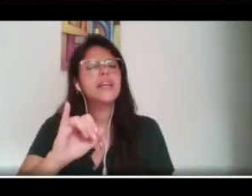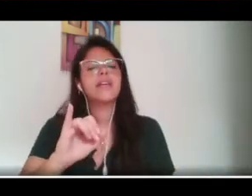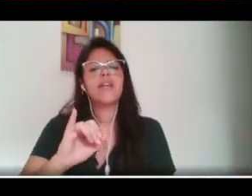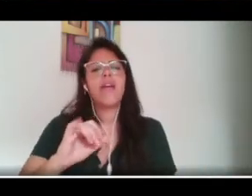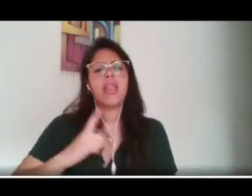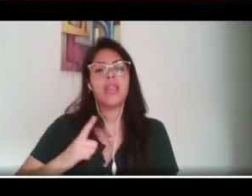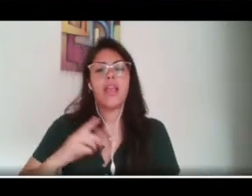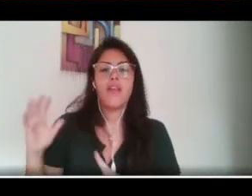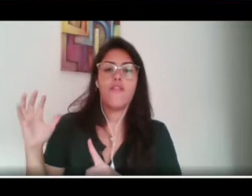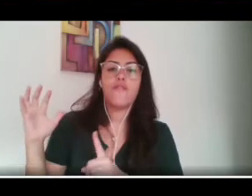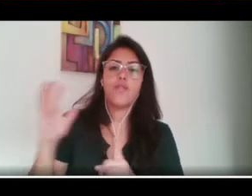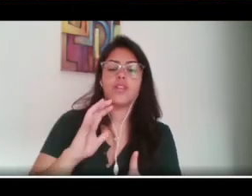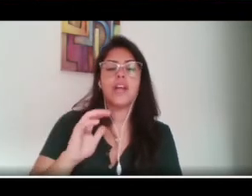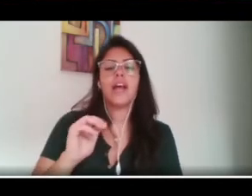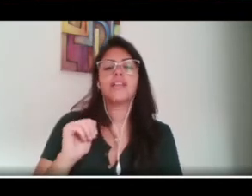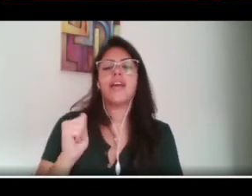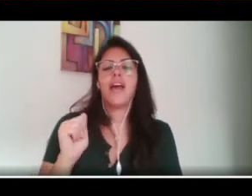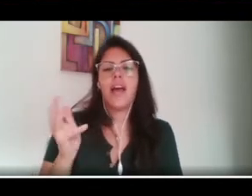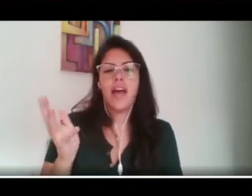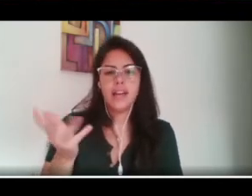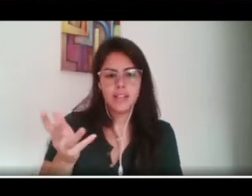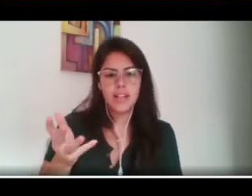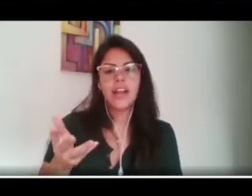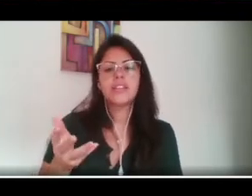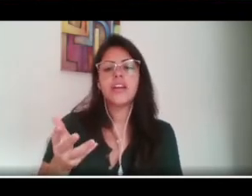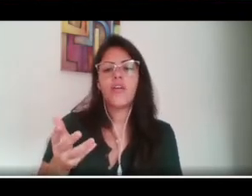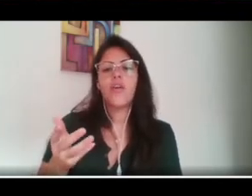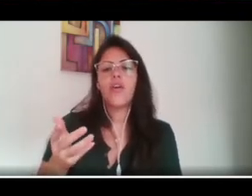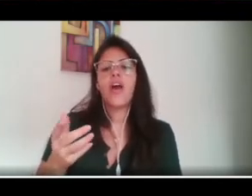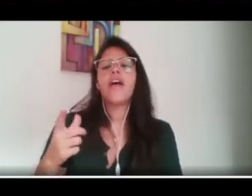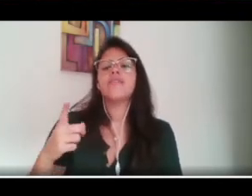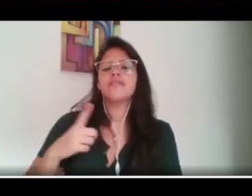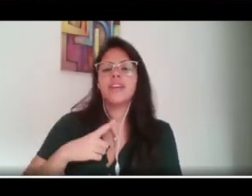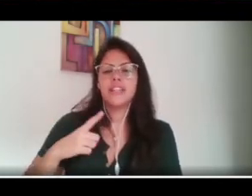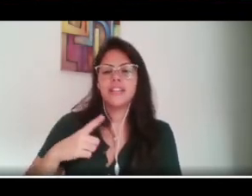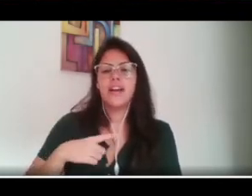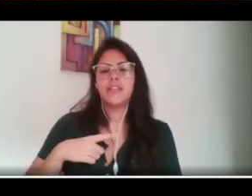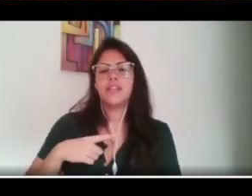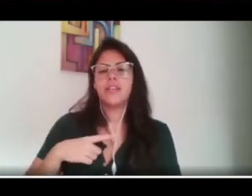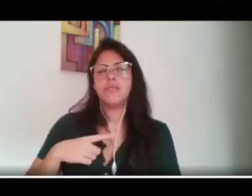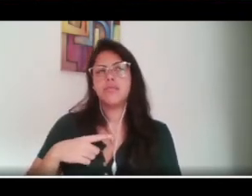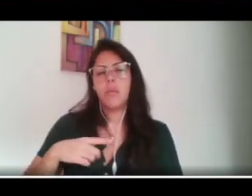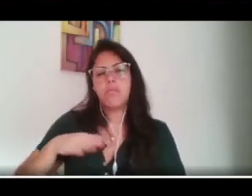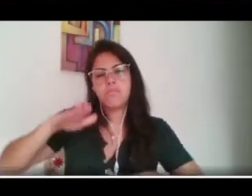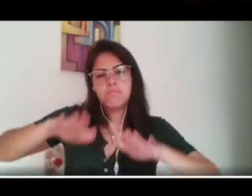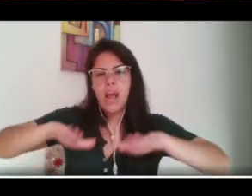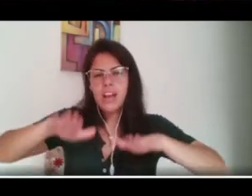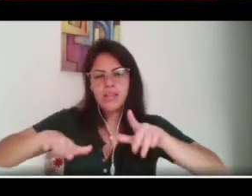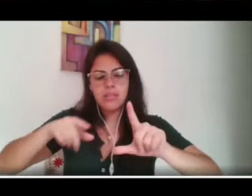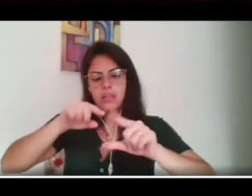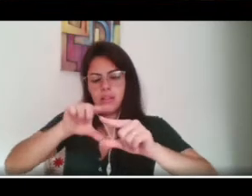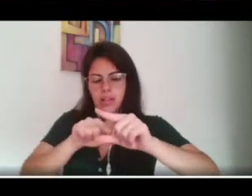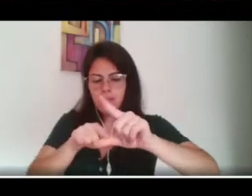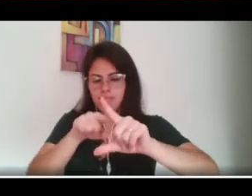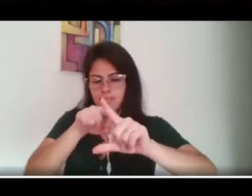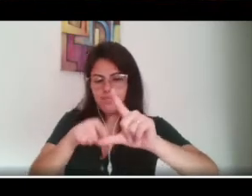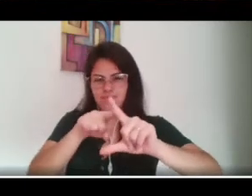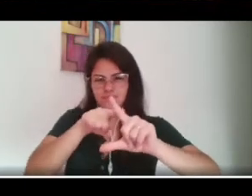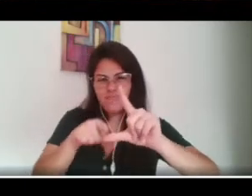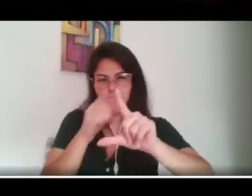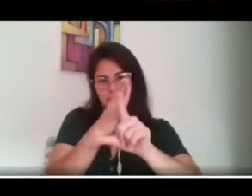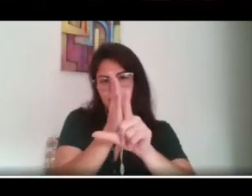vai estar entre 0 e 90 graus do vetor zero velocidade? Não, Yuri. Por